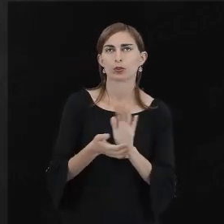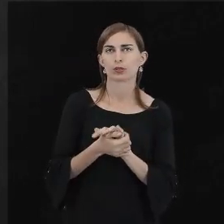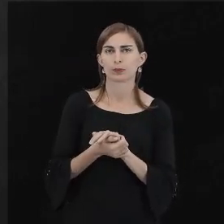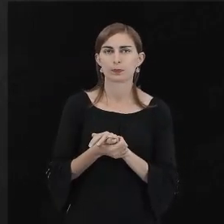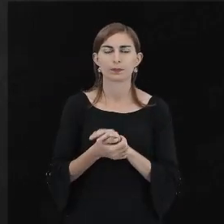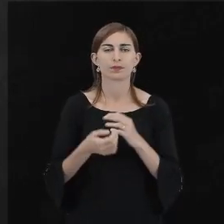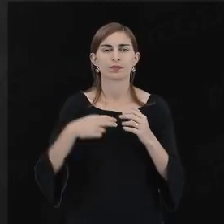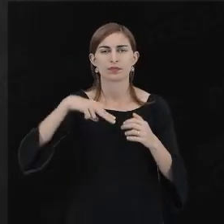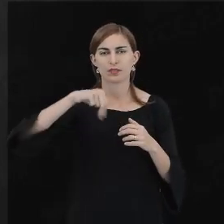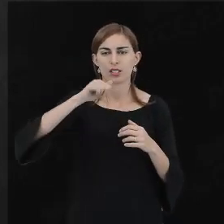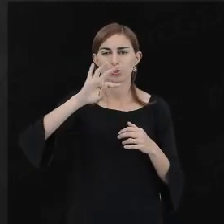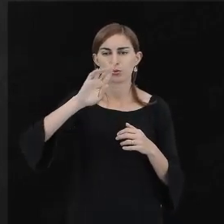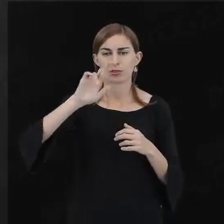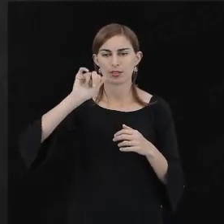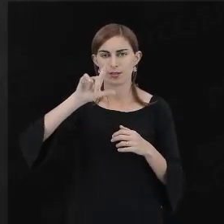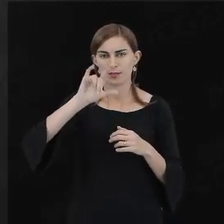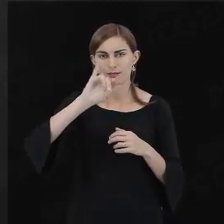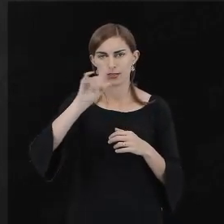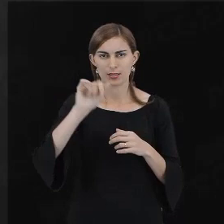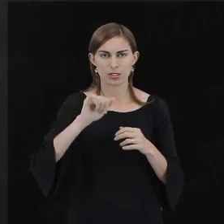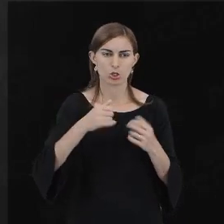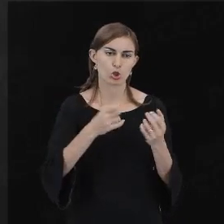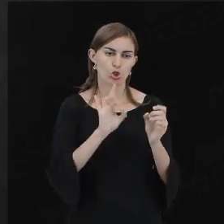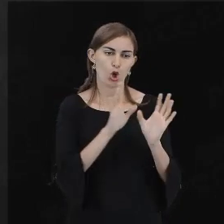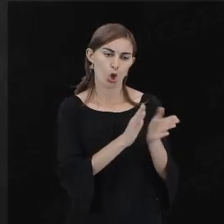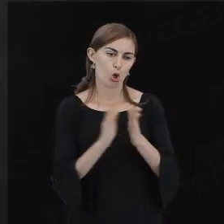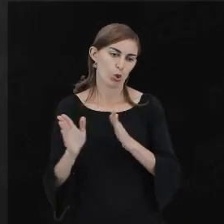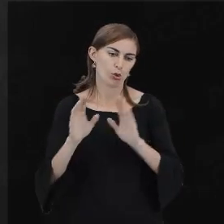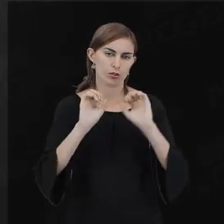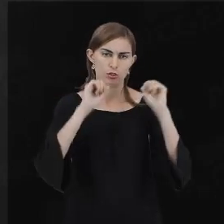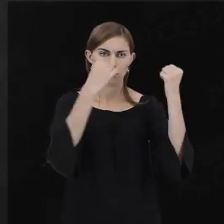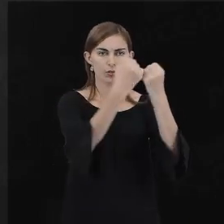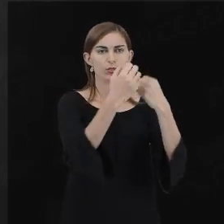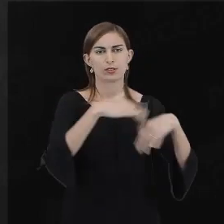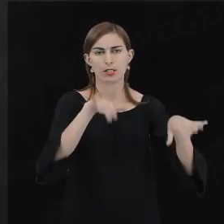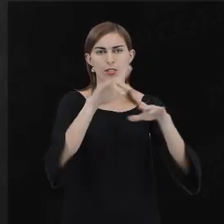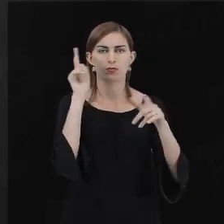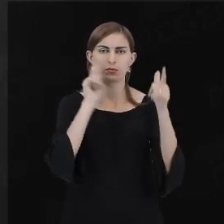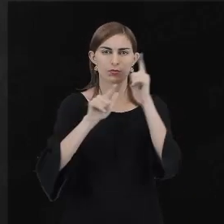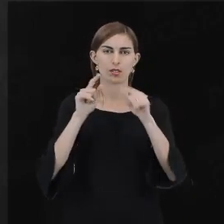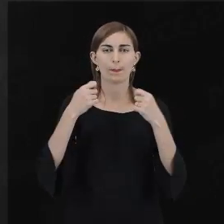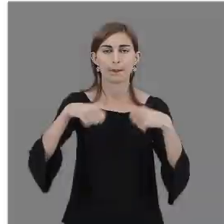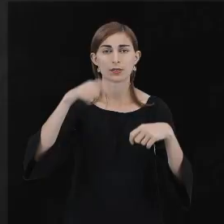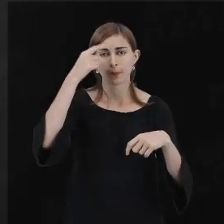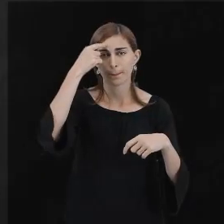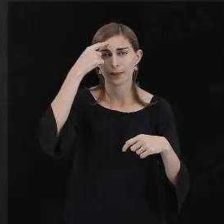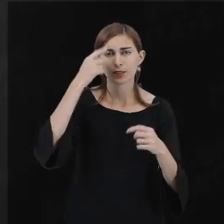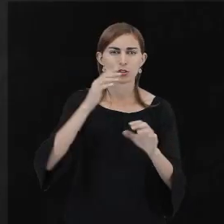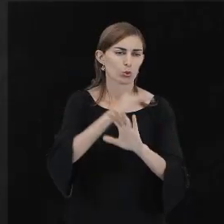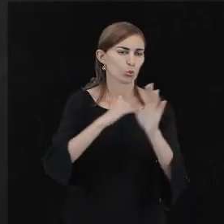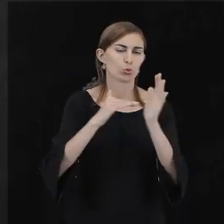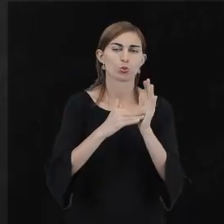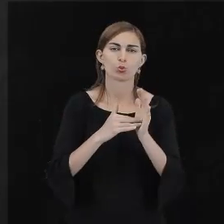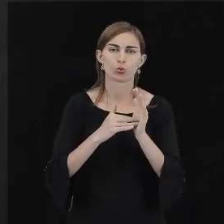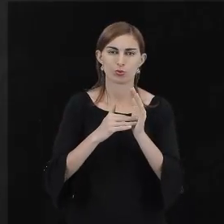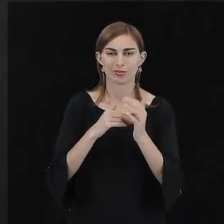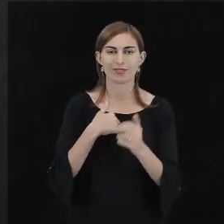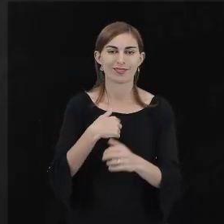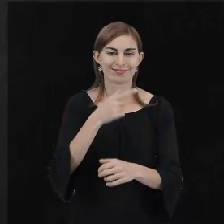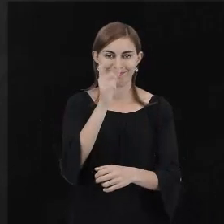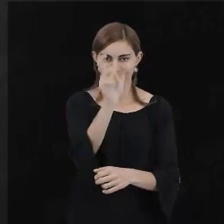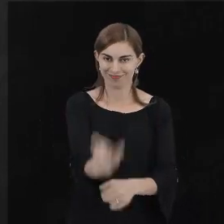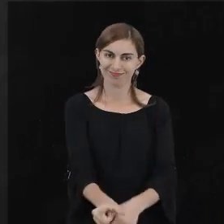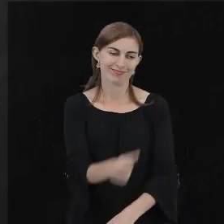ordem social a partir dos desempenhos. Precisamos pensar, sobretudo, nos nossos estudantes. Em muitas das